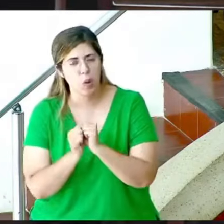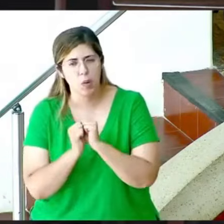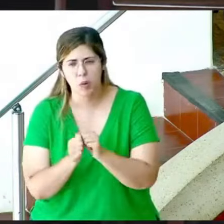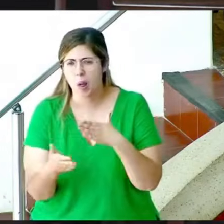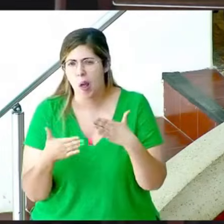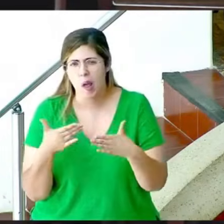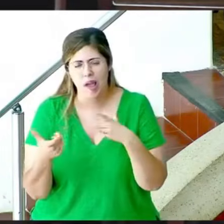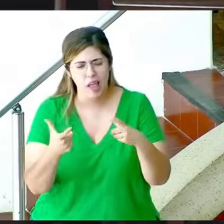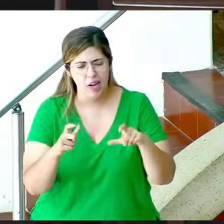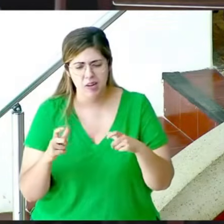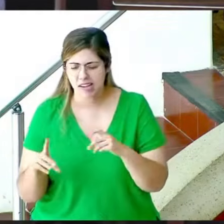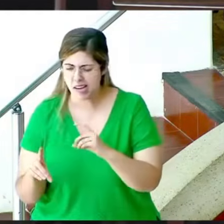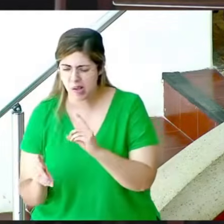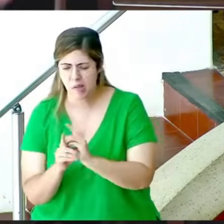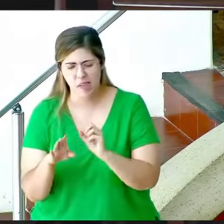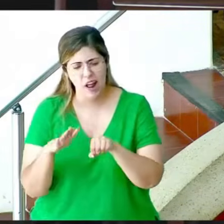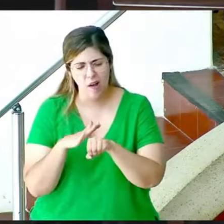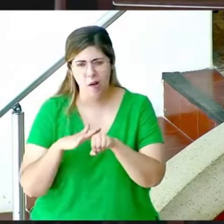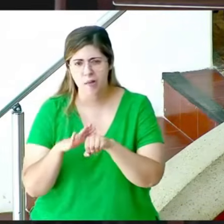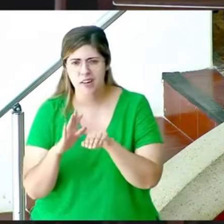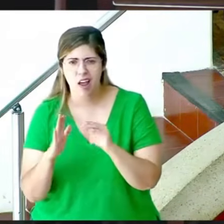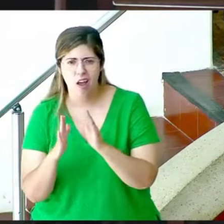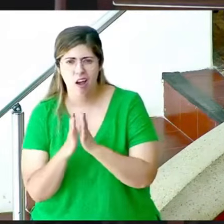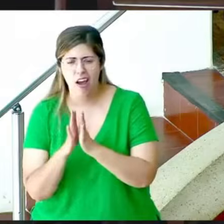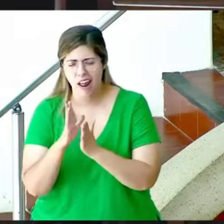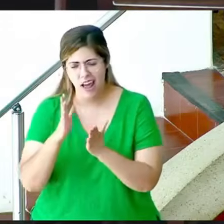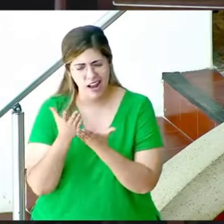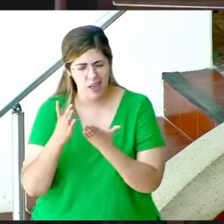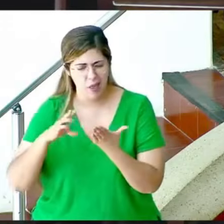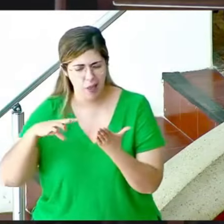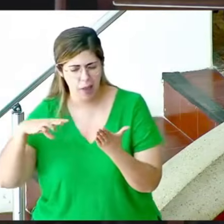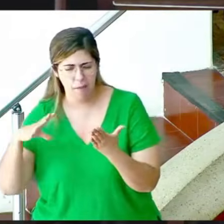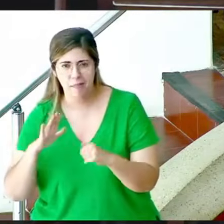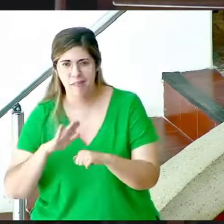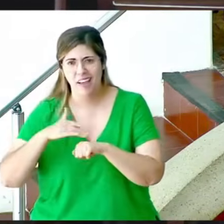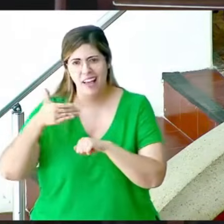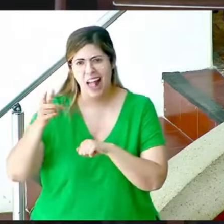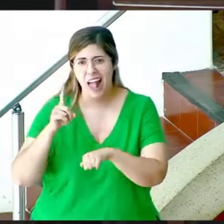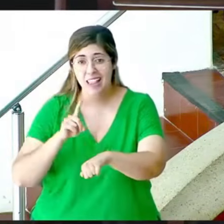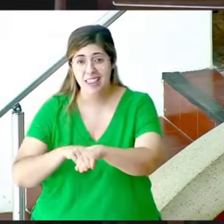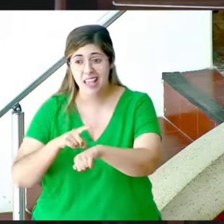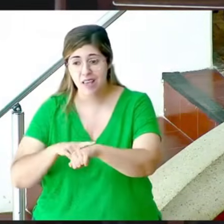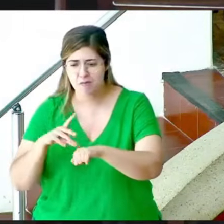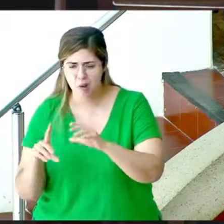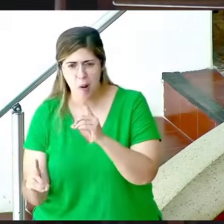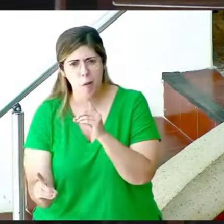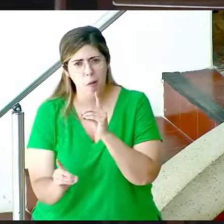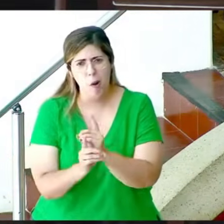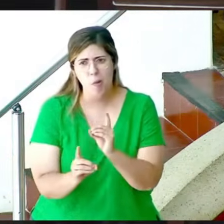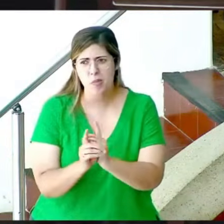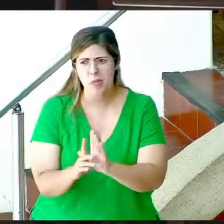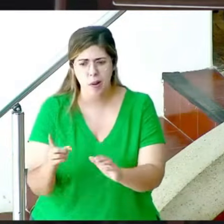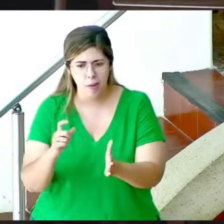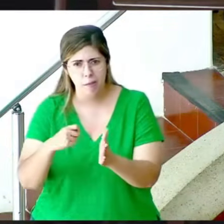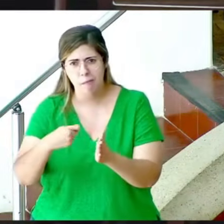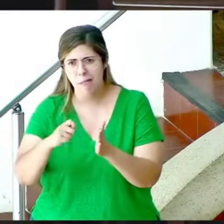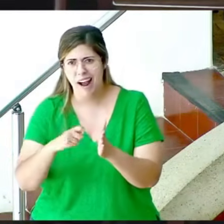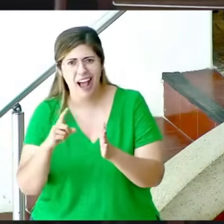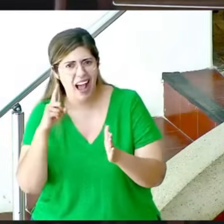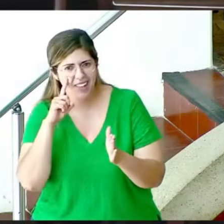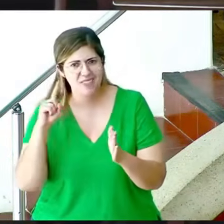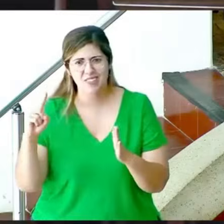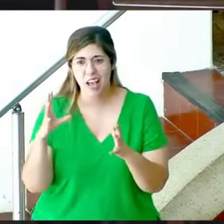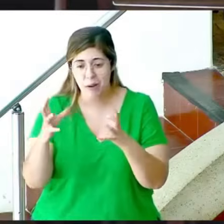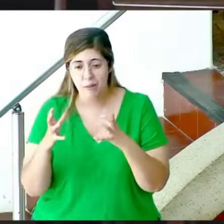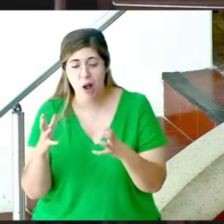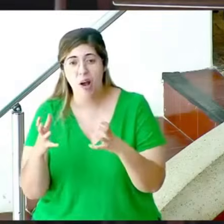Que tempo nós temos para a gente se conhecer, para a gente interagir? Que tempo nós temos? Nós podemos criar um tempo, porque eu gostaria de te conhecer mais. Posso